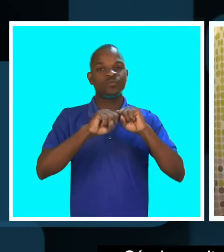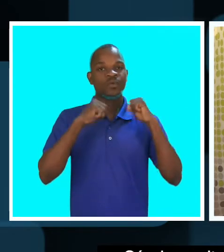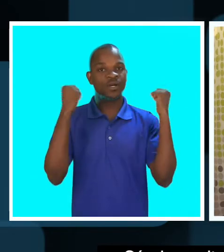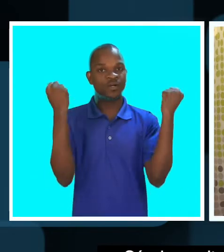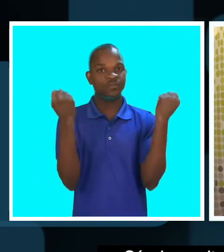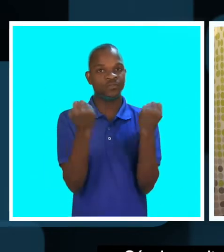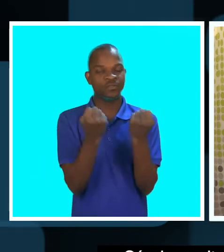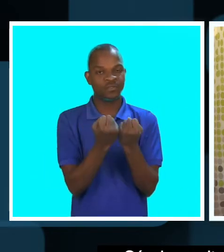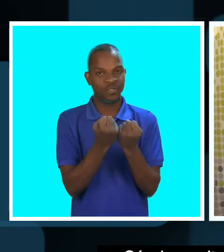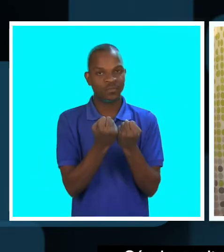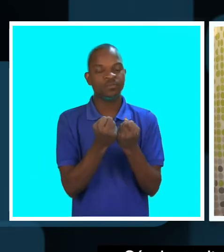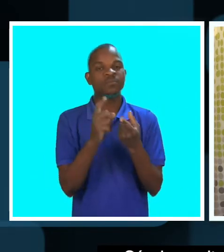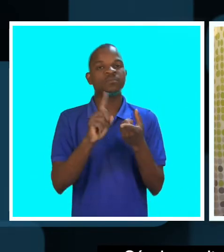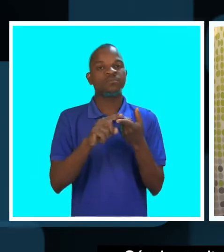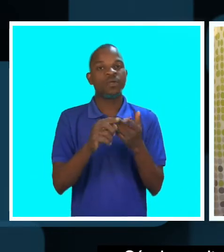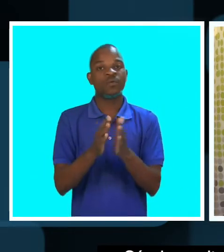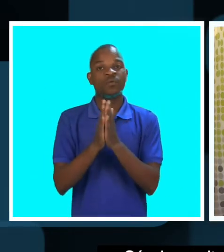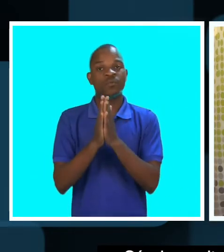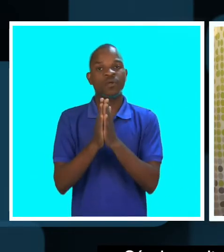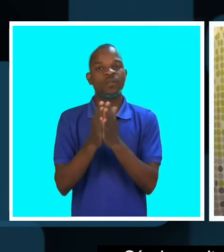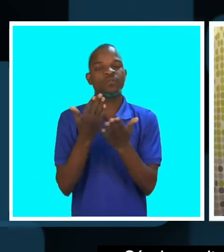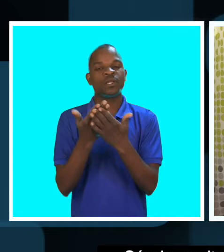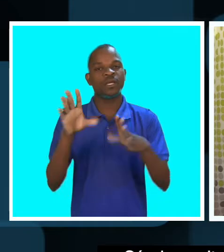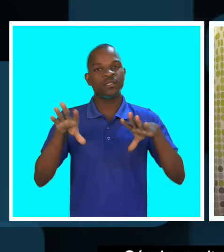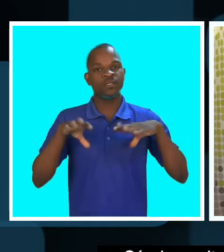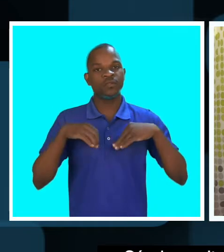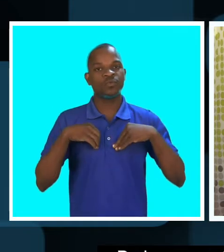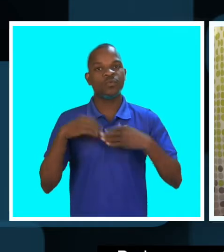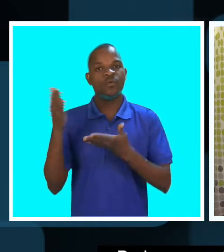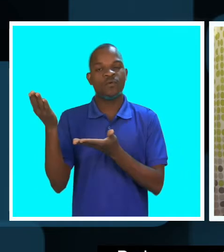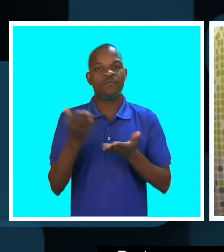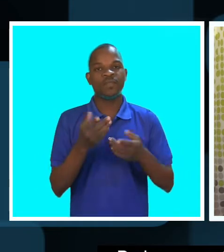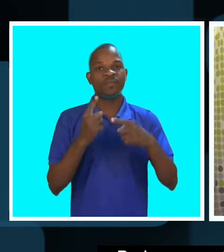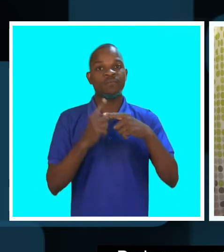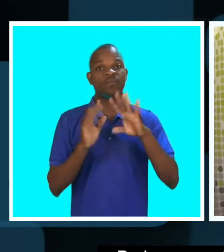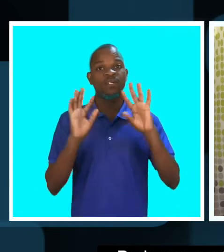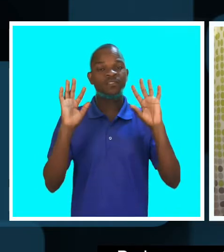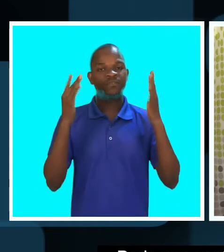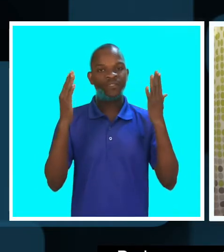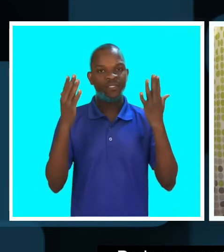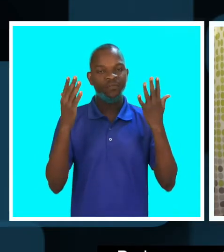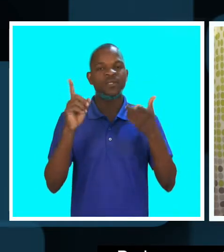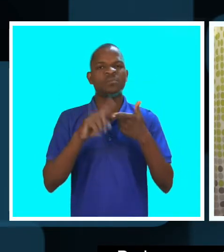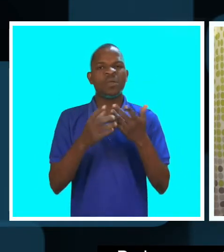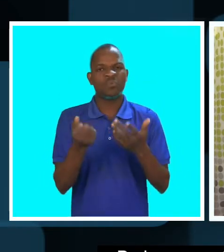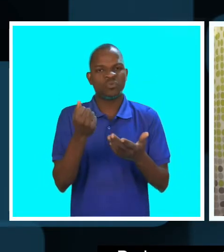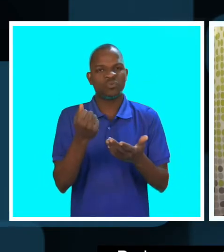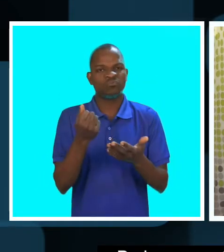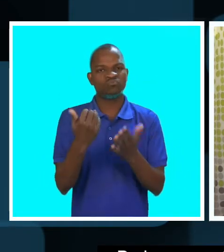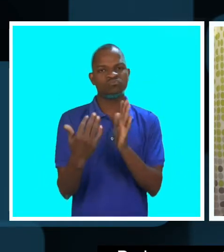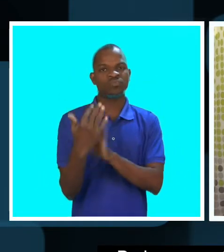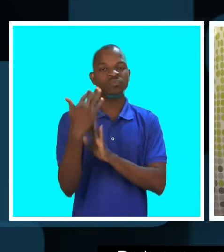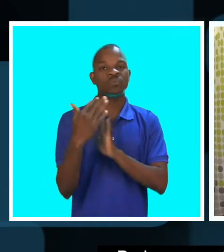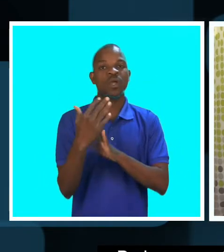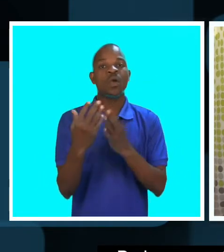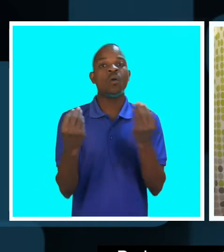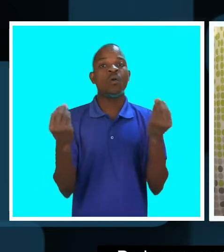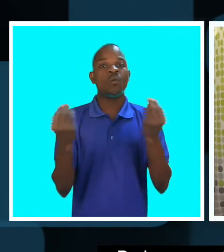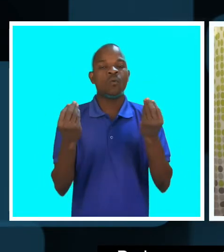agremiação. Sérgio, muito obrigado por ter aceito o convite do Mais Vida. E, desde já, pode-nos contar um pouco